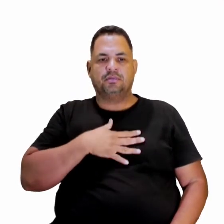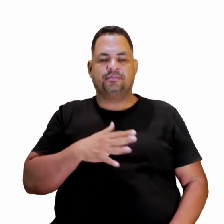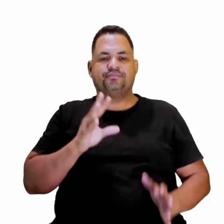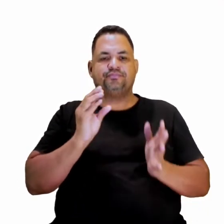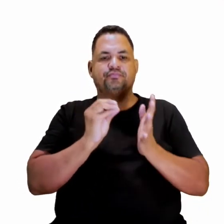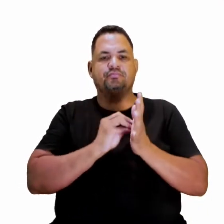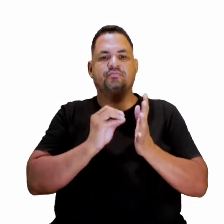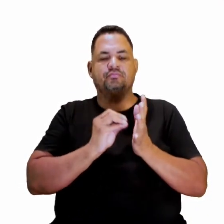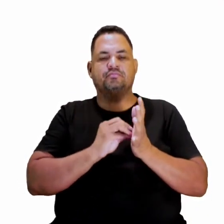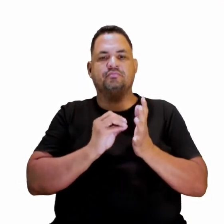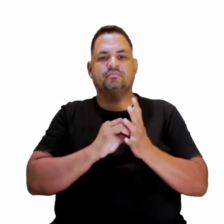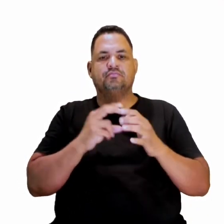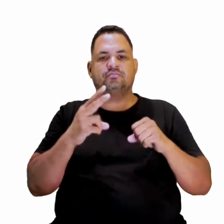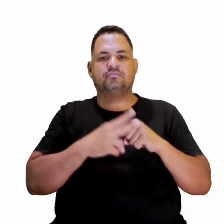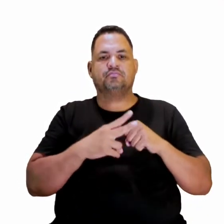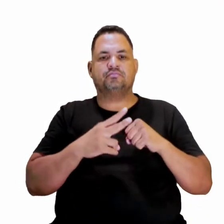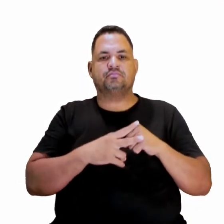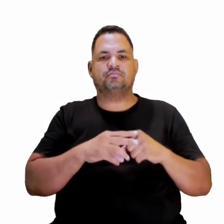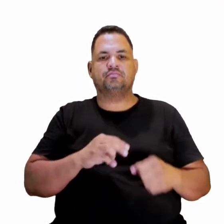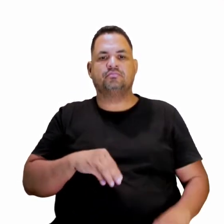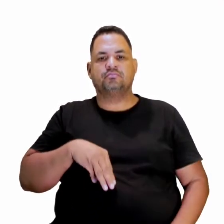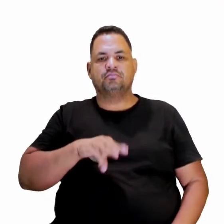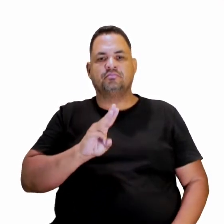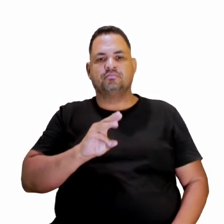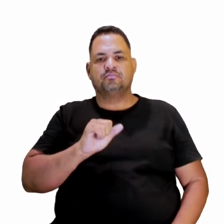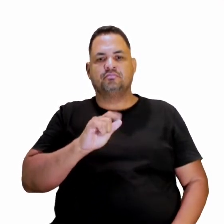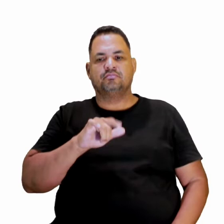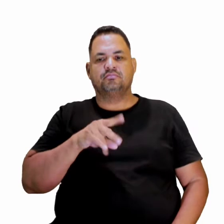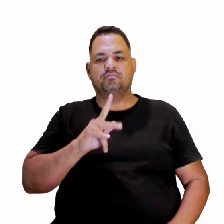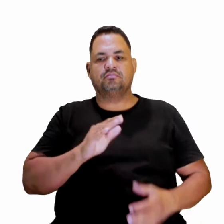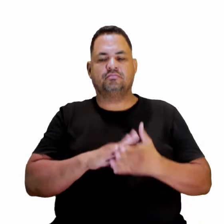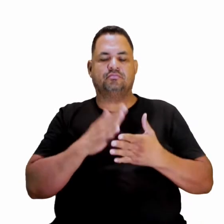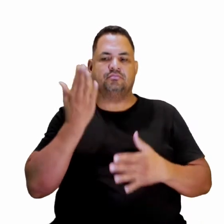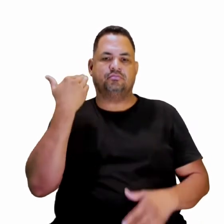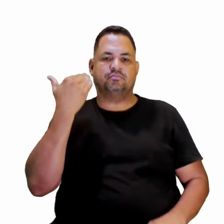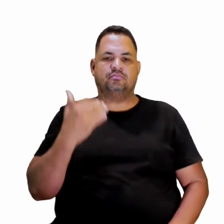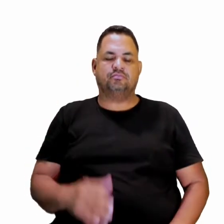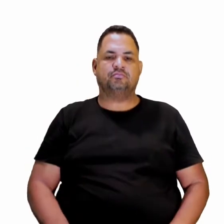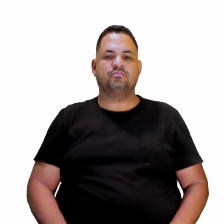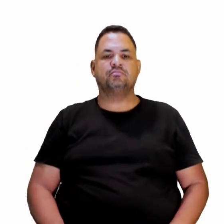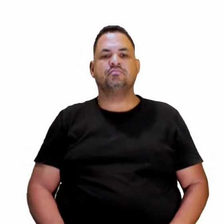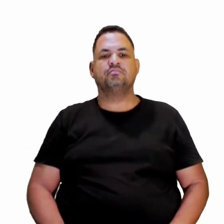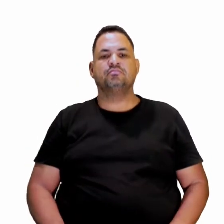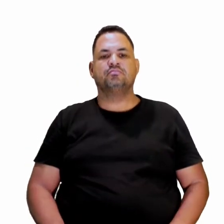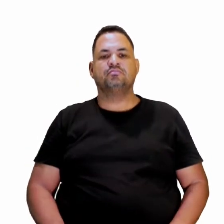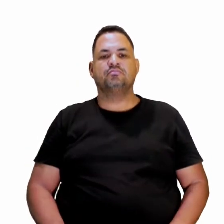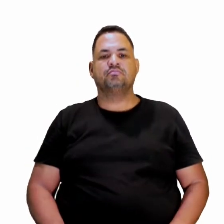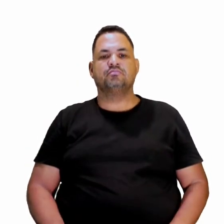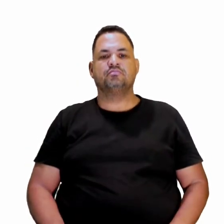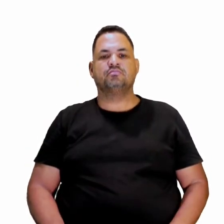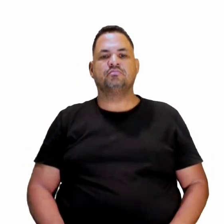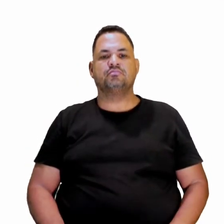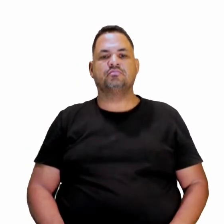verbo walk no passado. Então, vai ficar como I walked